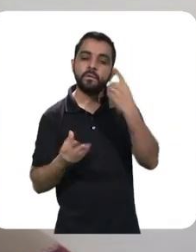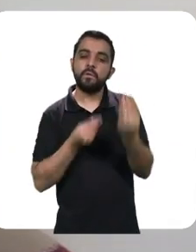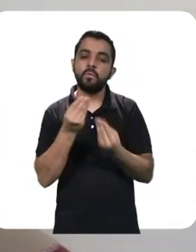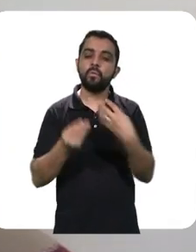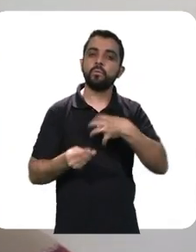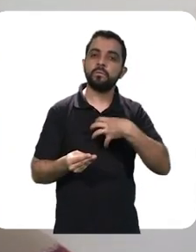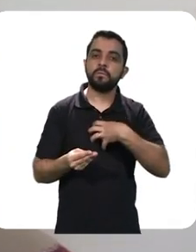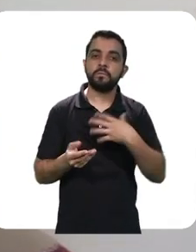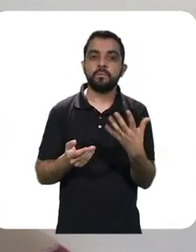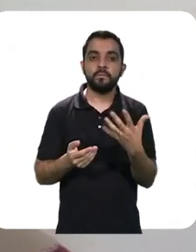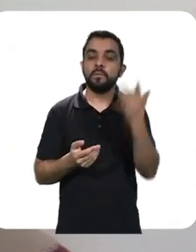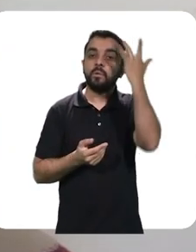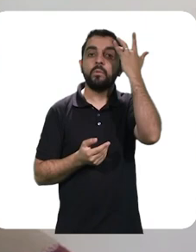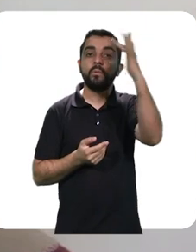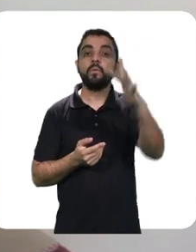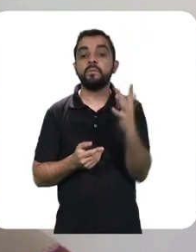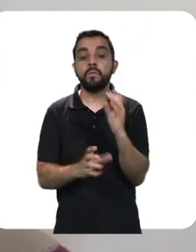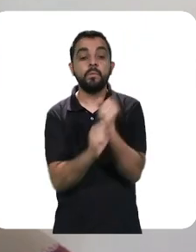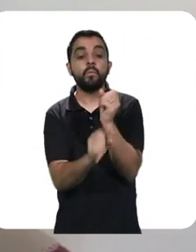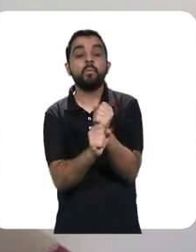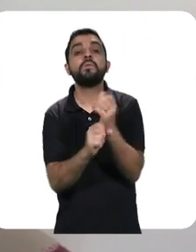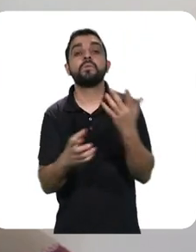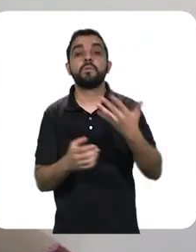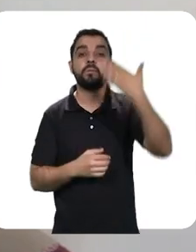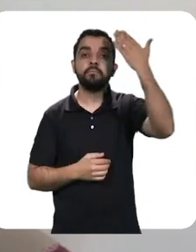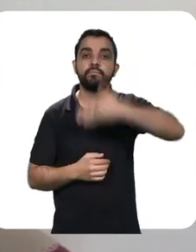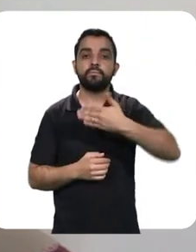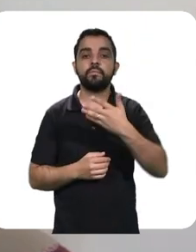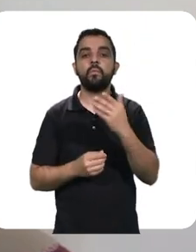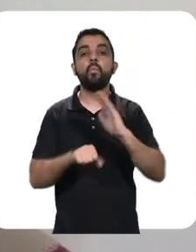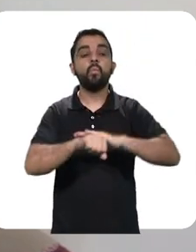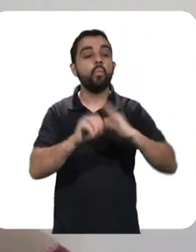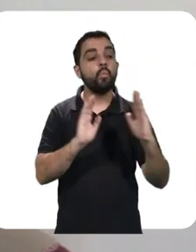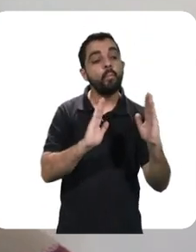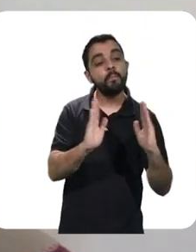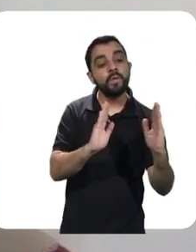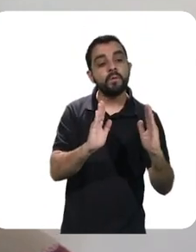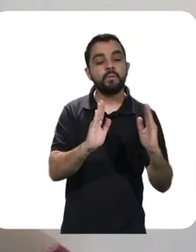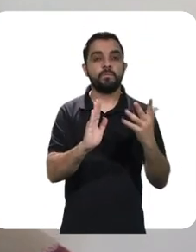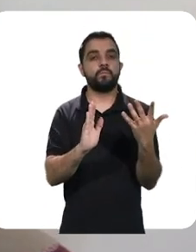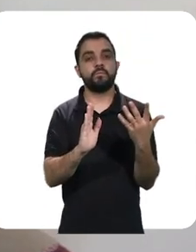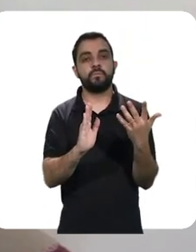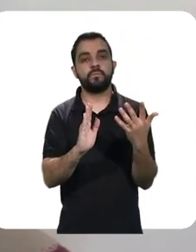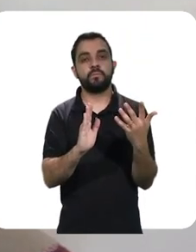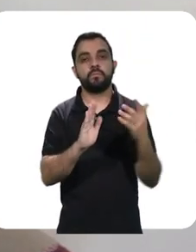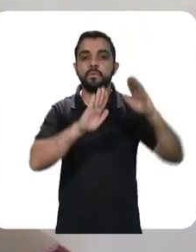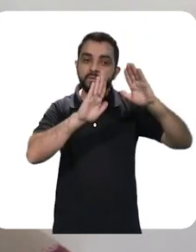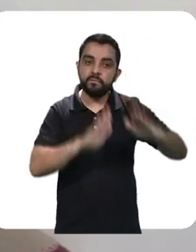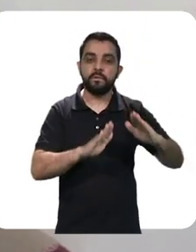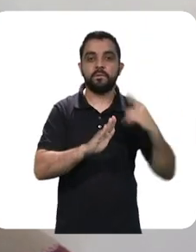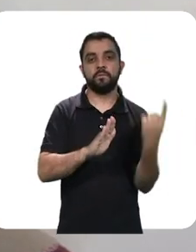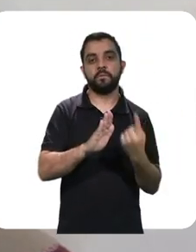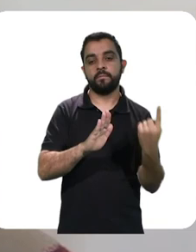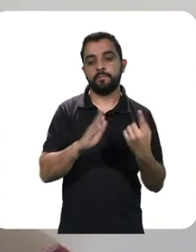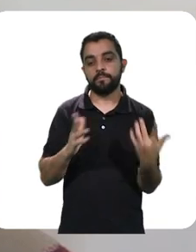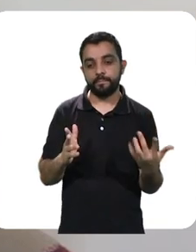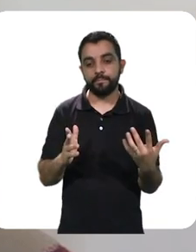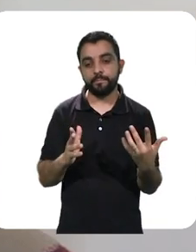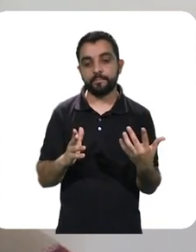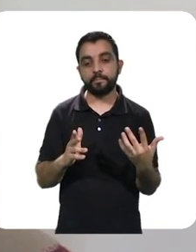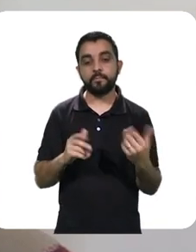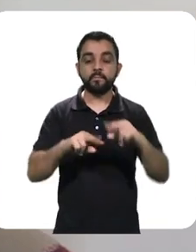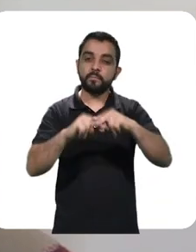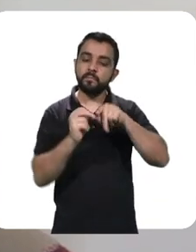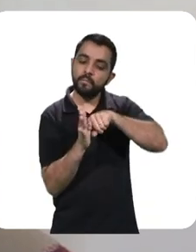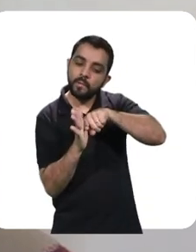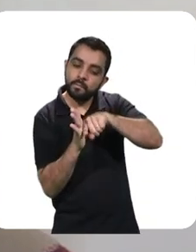nem saberia ainda quanto tempo a gente precisaria ter obrigatoriamente de quarentena para uma pessoa. Então, a pesquisa,